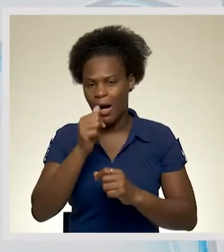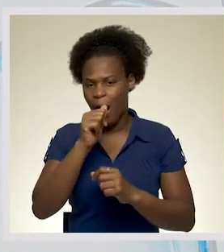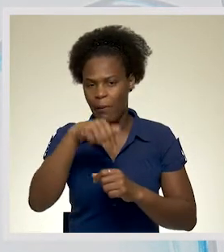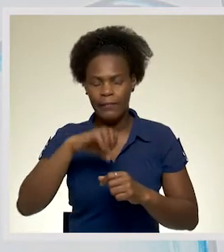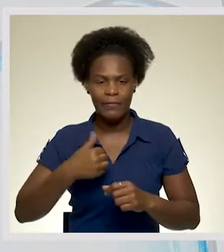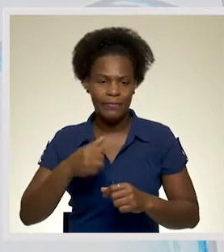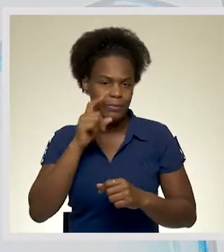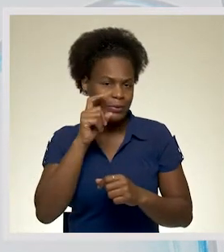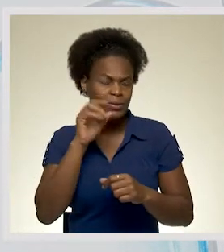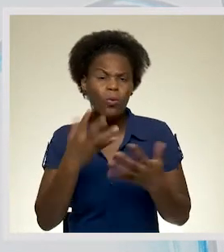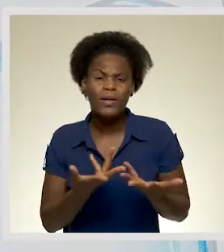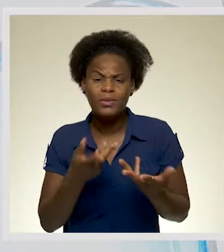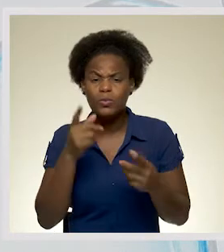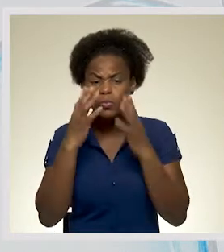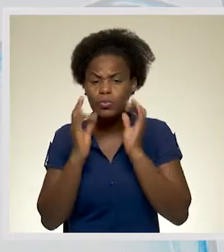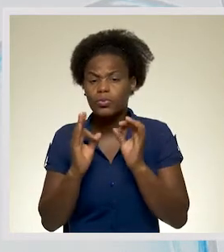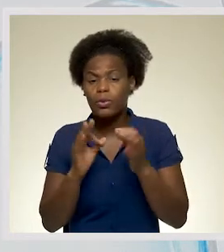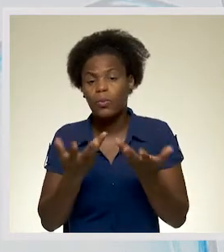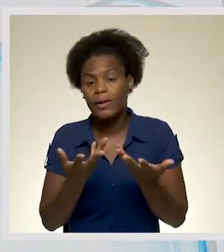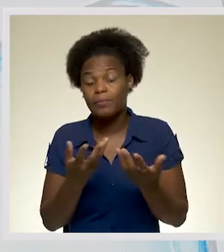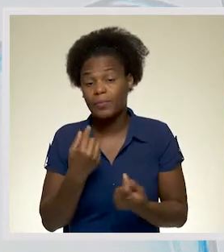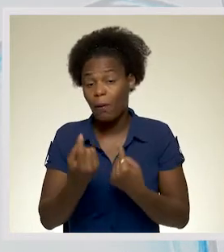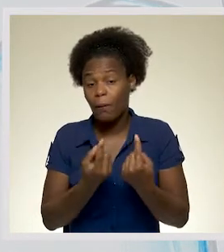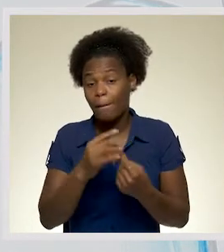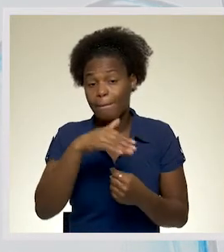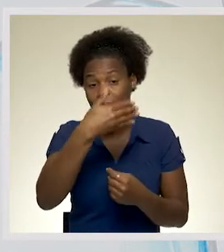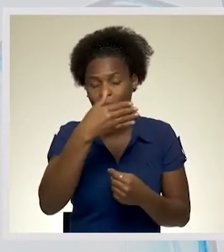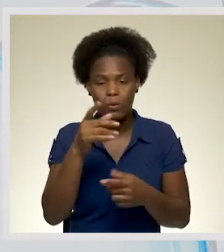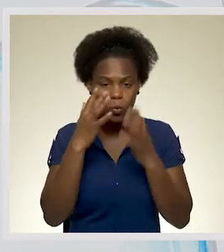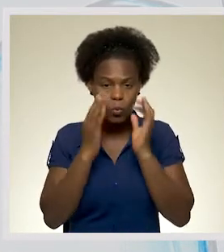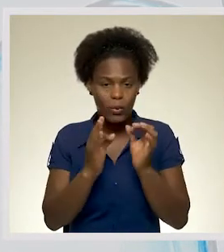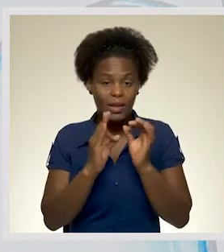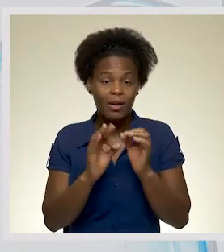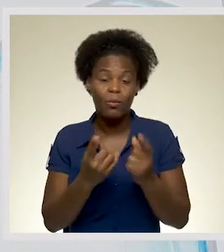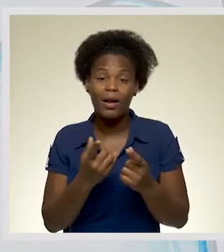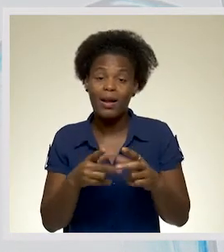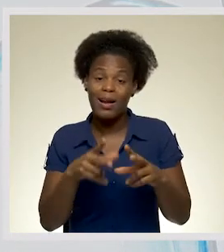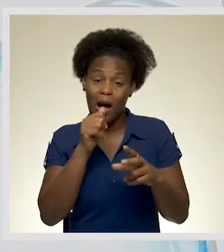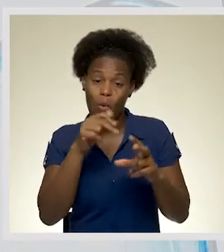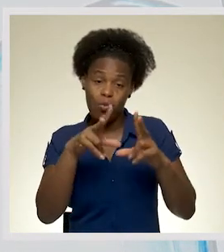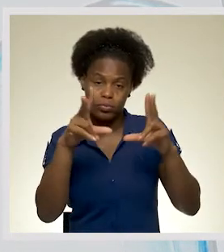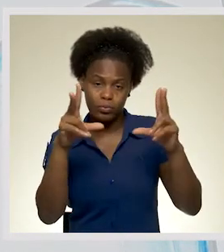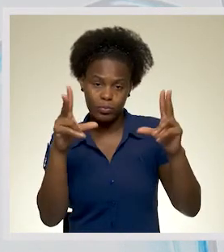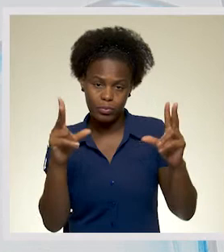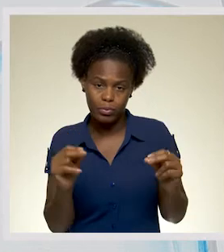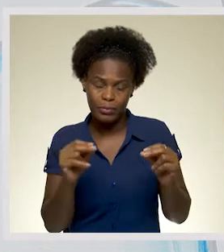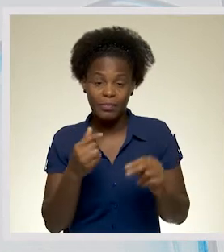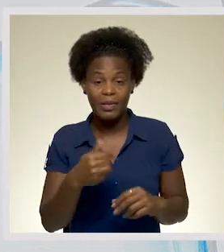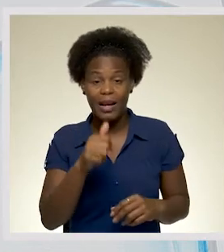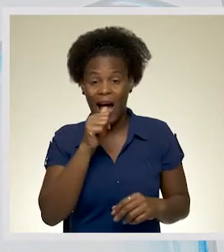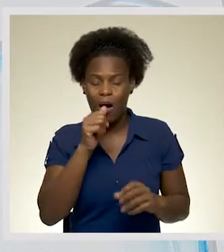Verde? Um dos primeiros cuidados é o saneamento da água. Ter uma